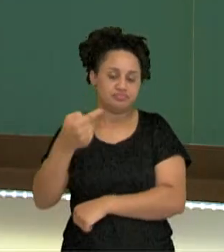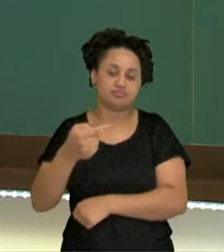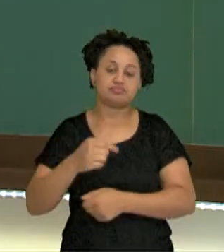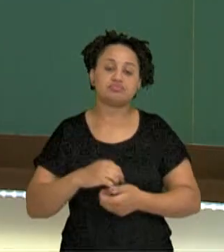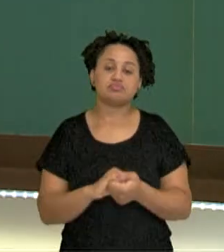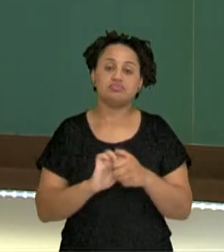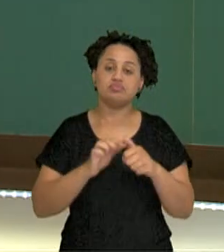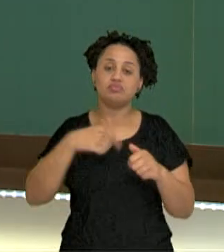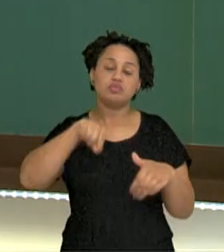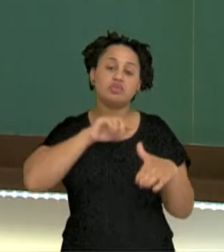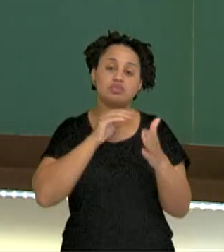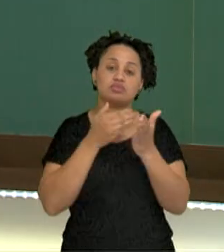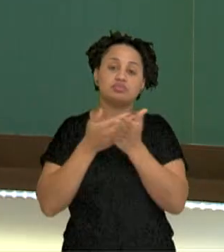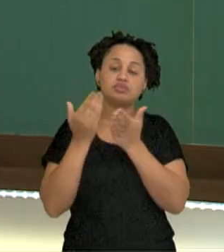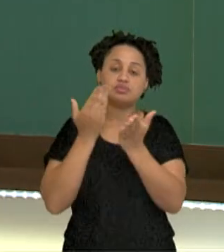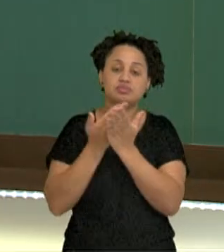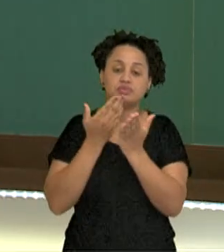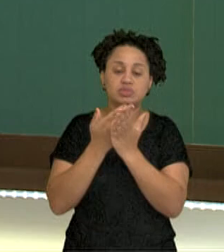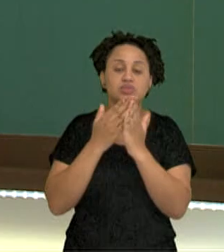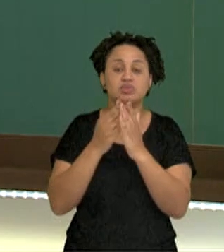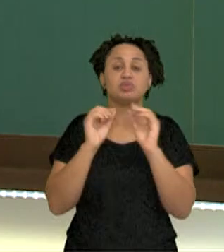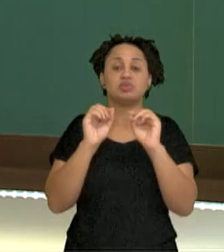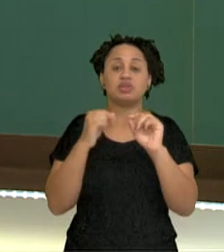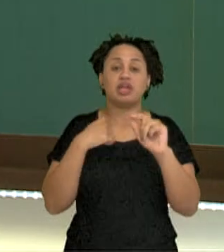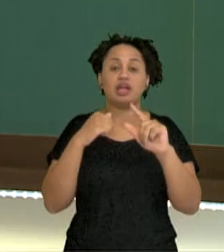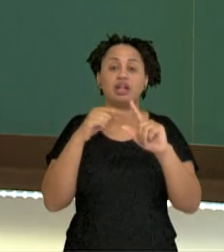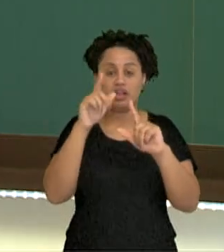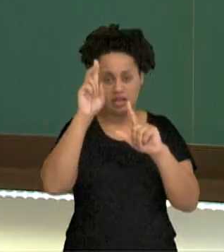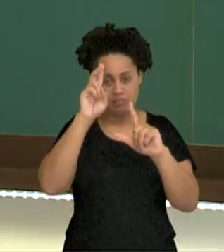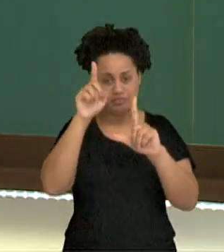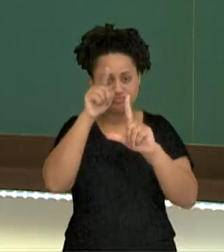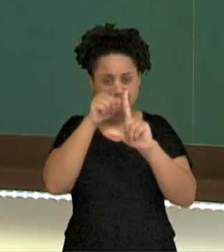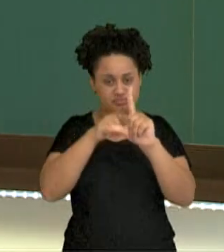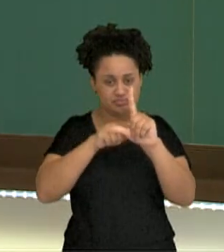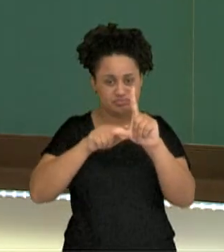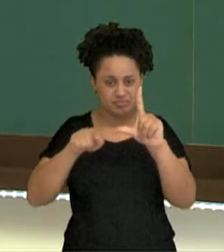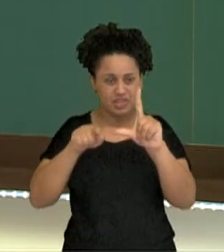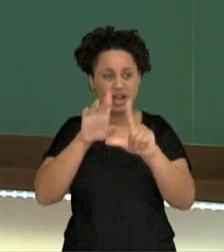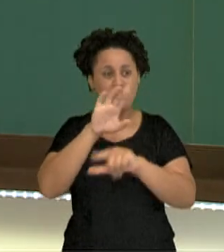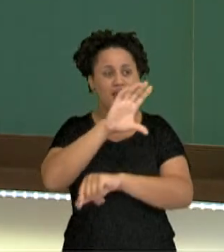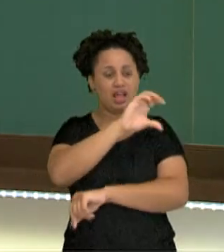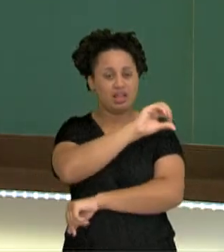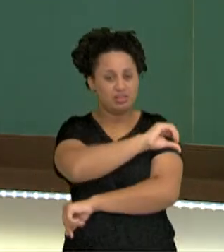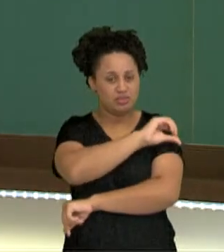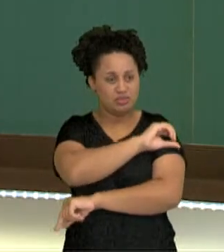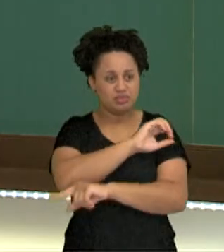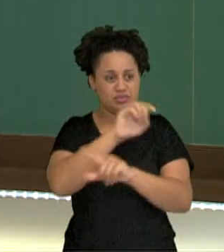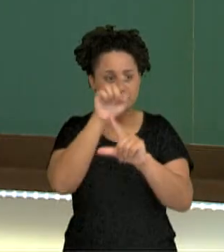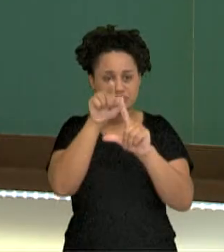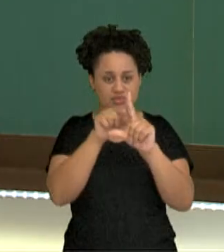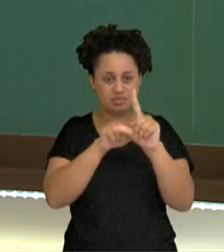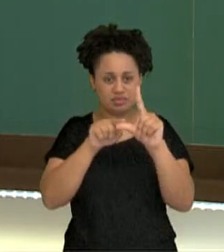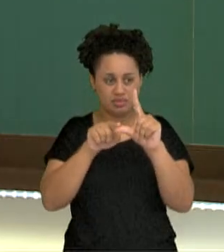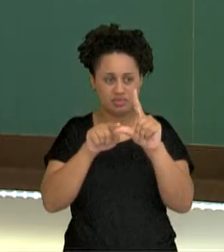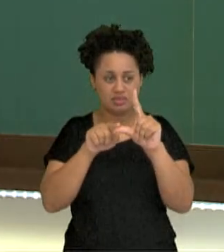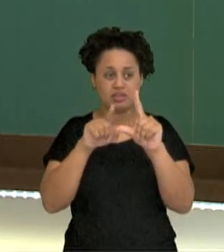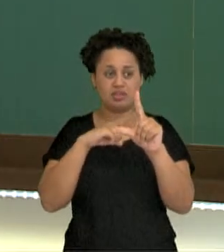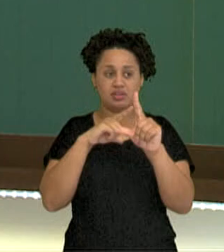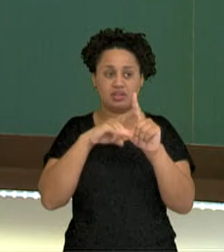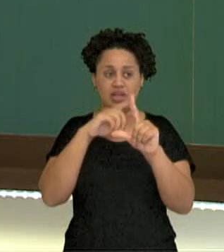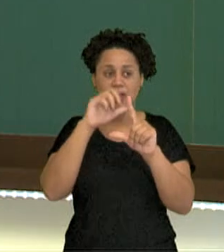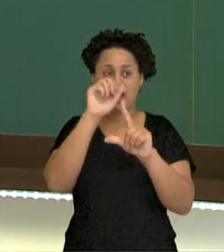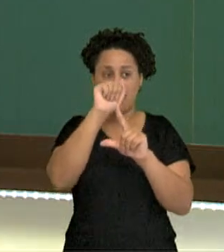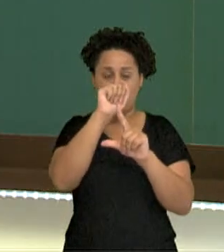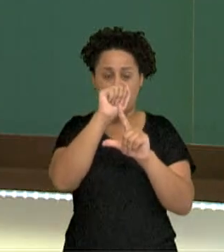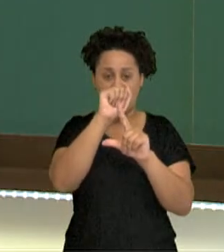relações trigonométricas no triângulo retângulo, lá no 9º ano. Nesse triângulo AOB.